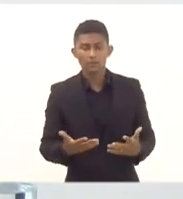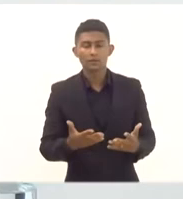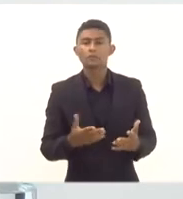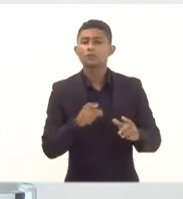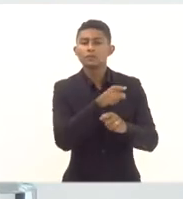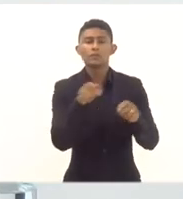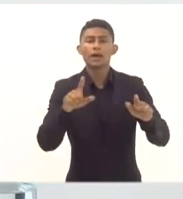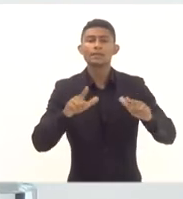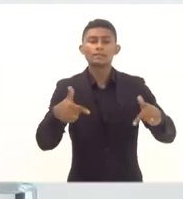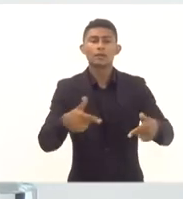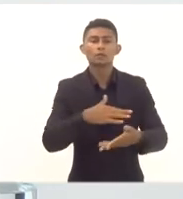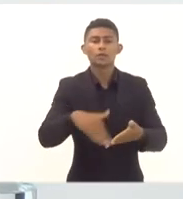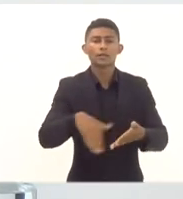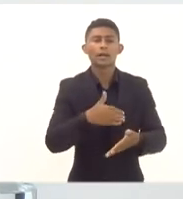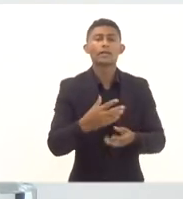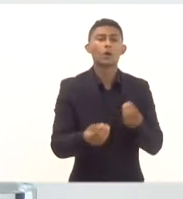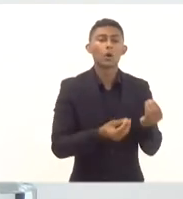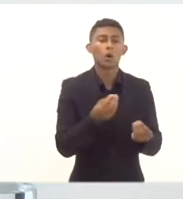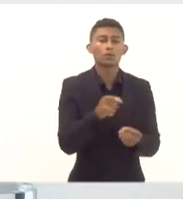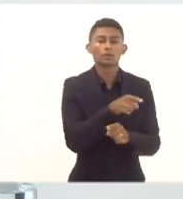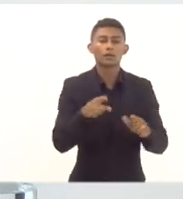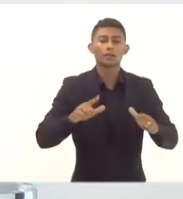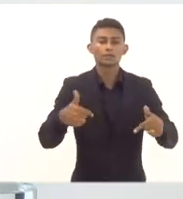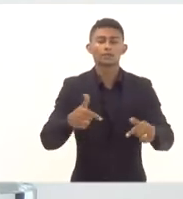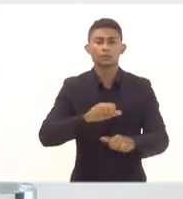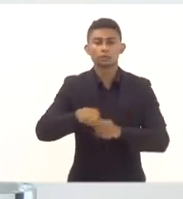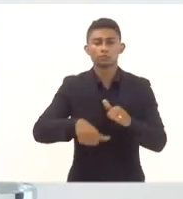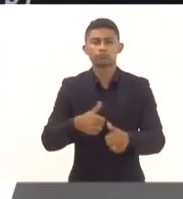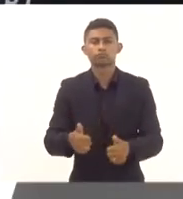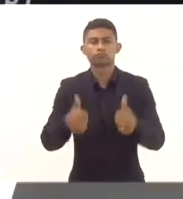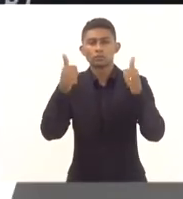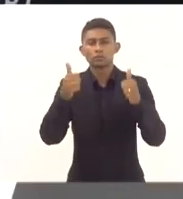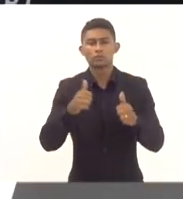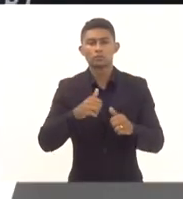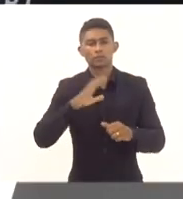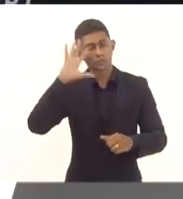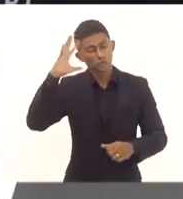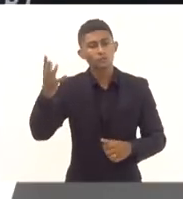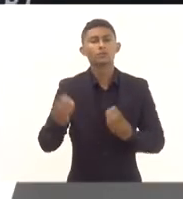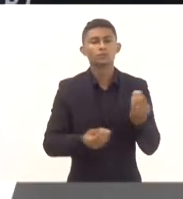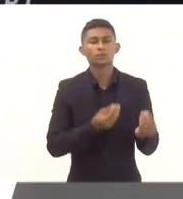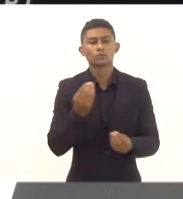medidas tomadas pela secretaria para mitigar toda essa situação